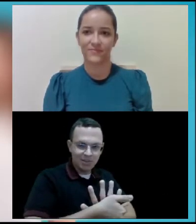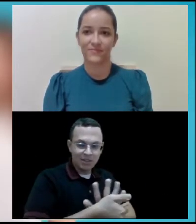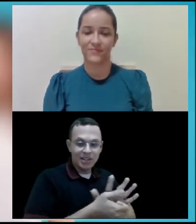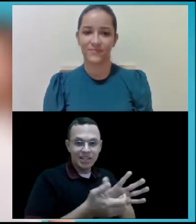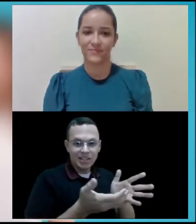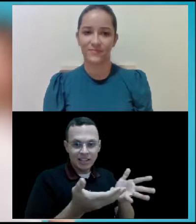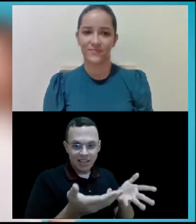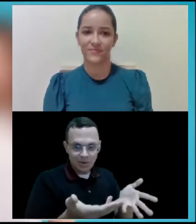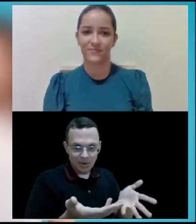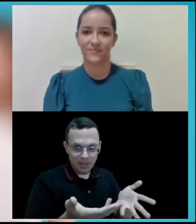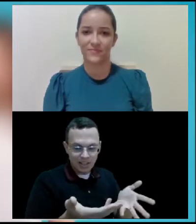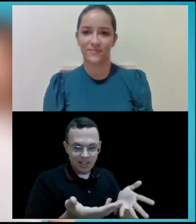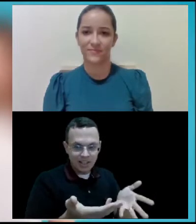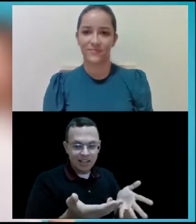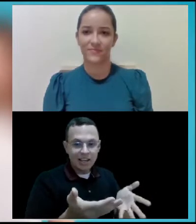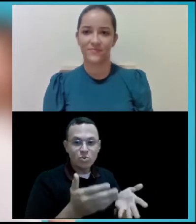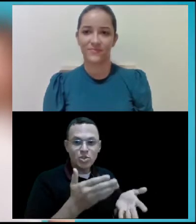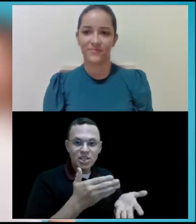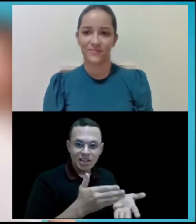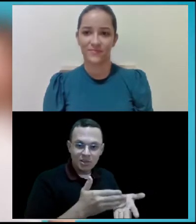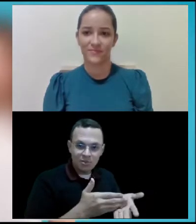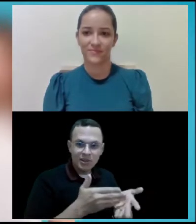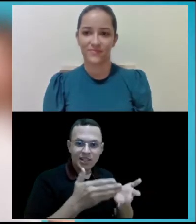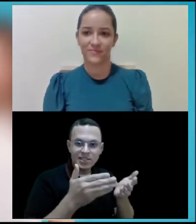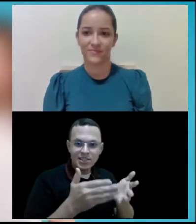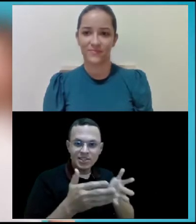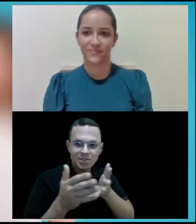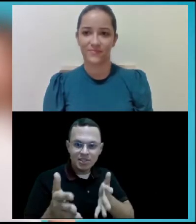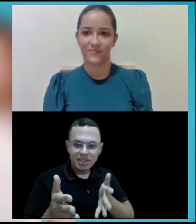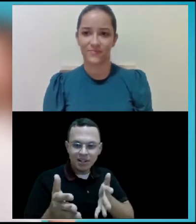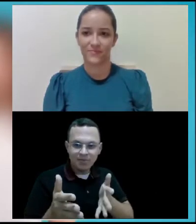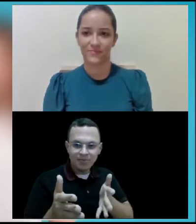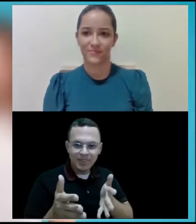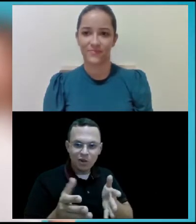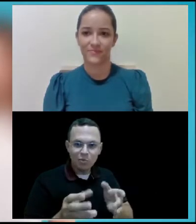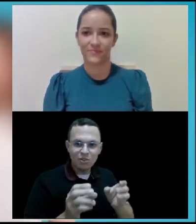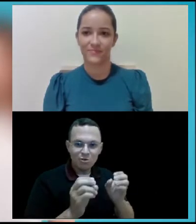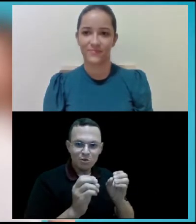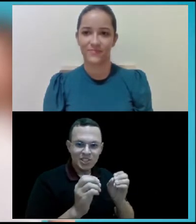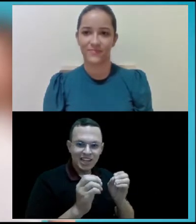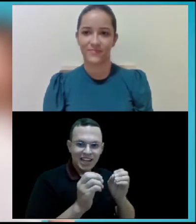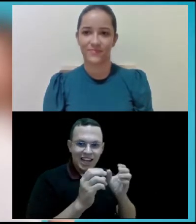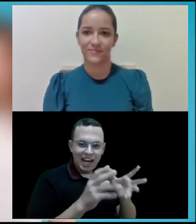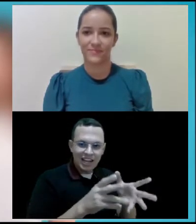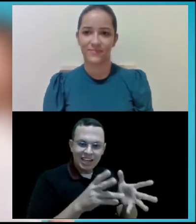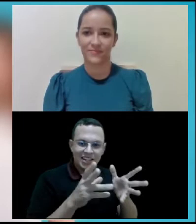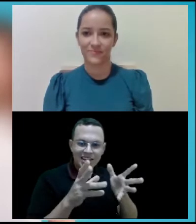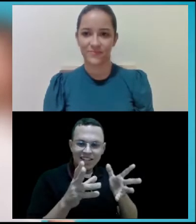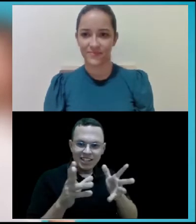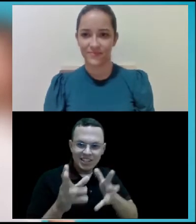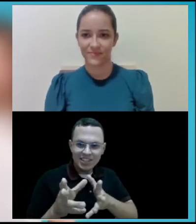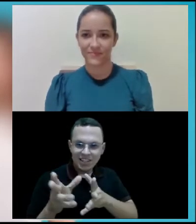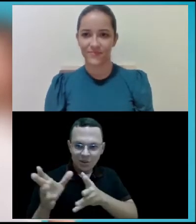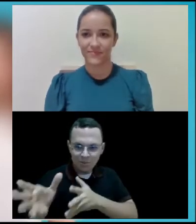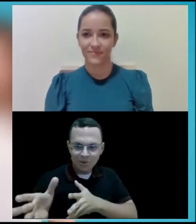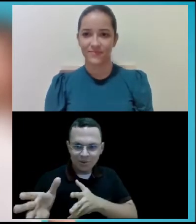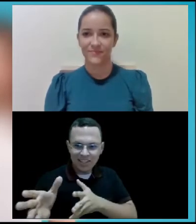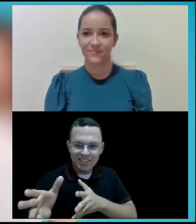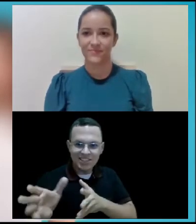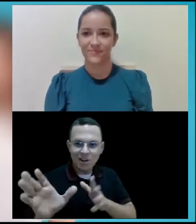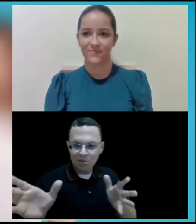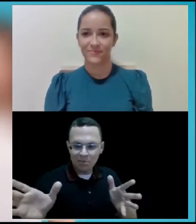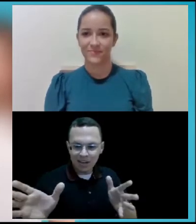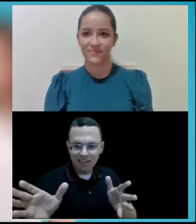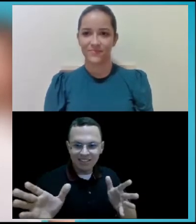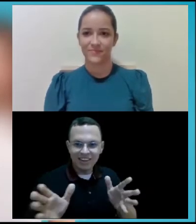Configuração de mão. Que é o quê? É o jeito que se inicia o sinal. É como que fosse a letra inicial em